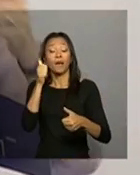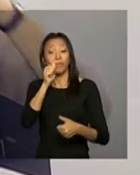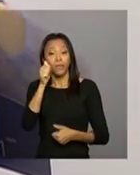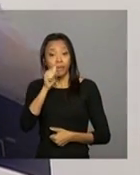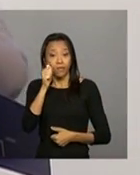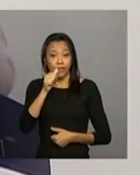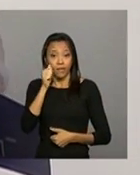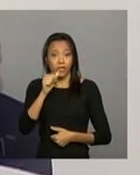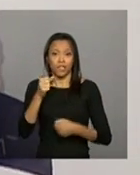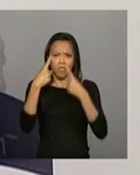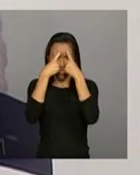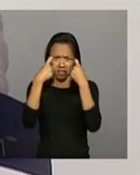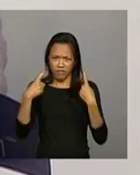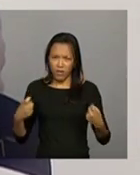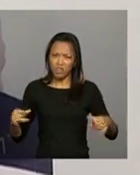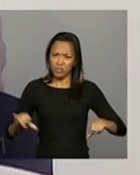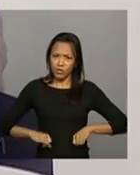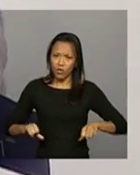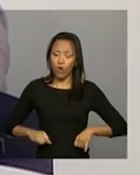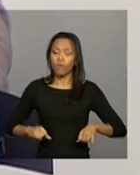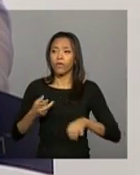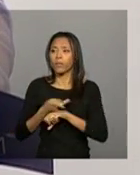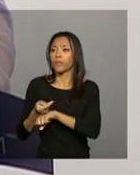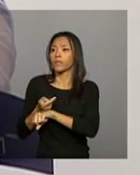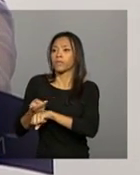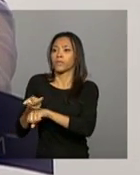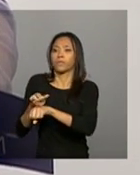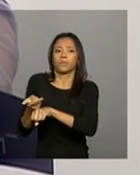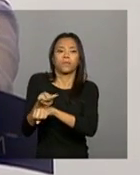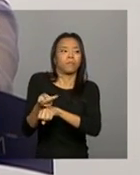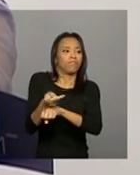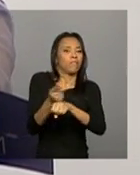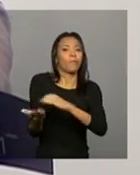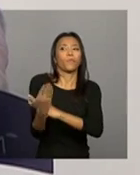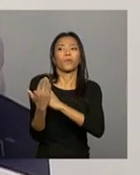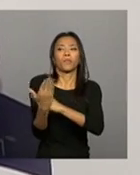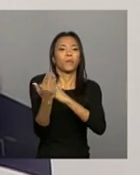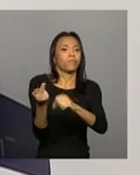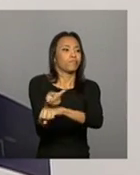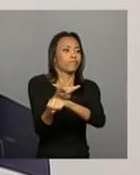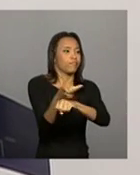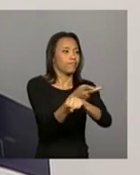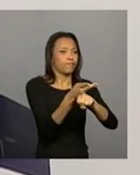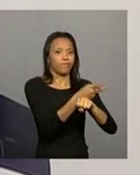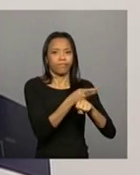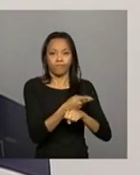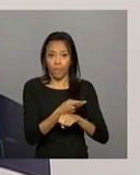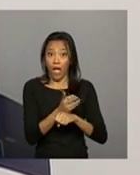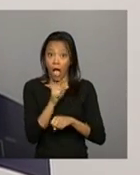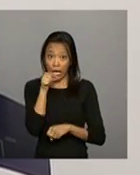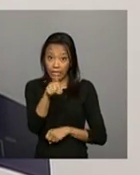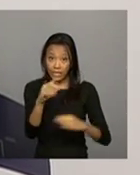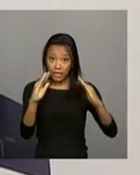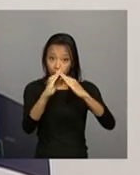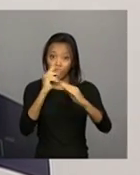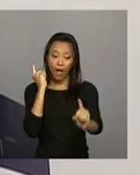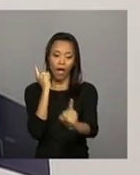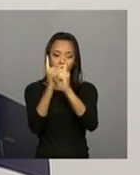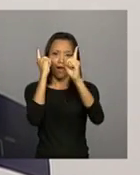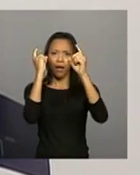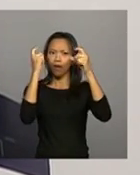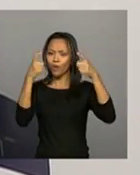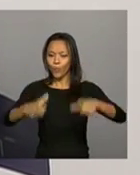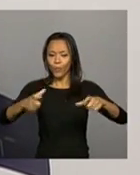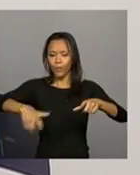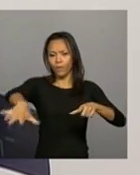mulher no acesso em busca dos serviços. Ela encontrará no mesmo